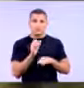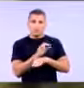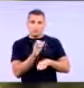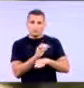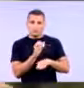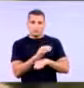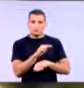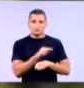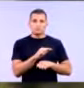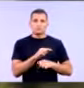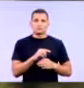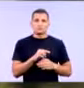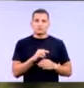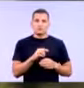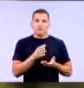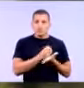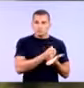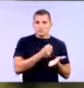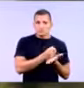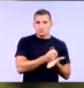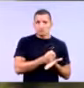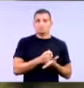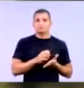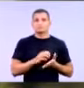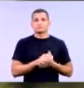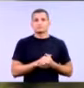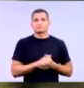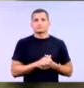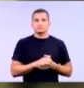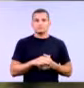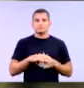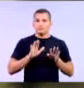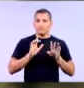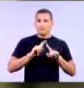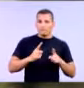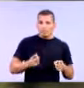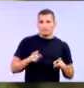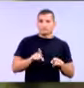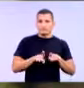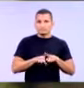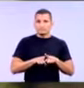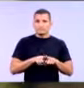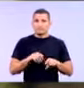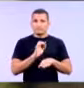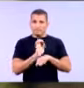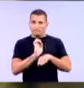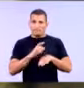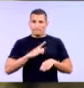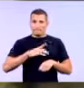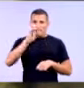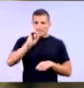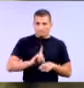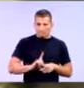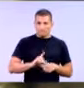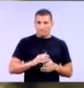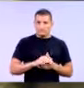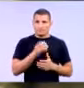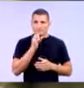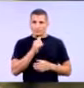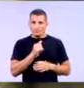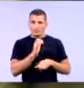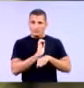ele e auxiliando ele nesse sentido. Mas também o estagiário tem direitos, né? Um desses direitos é que, se o estágio